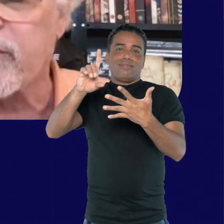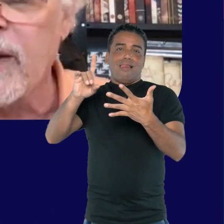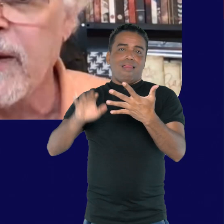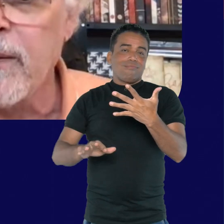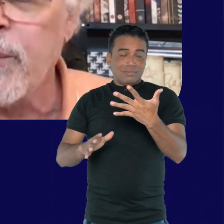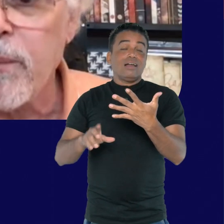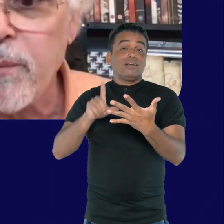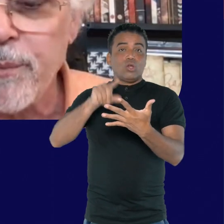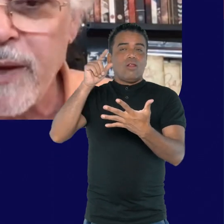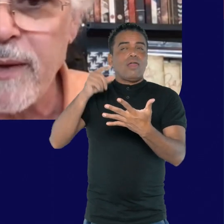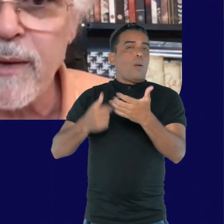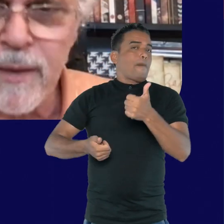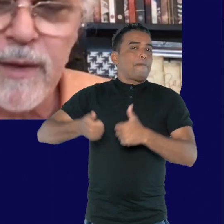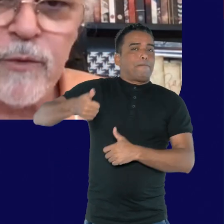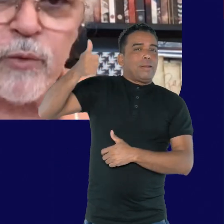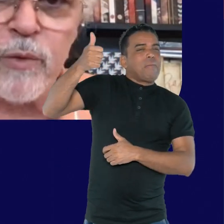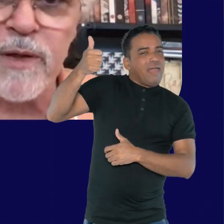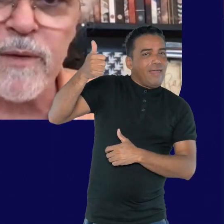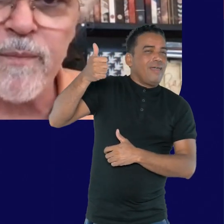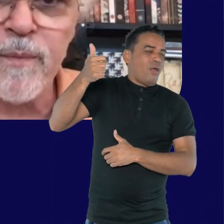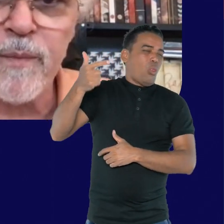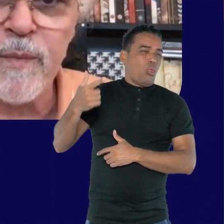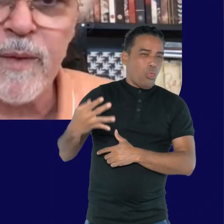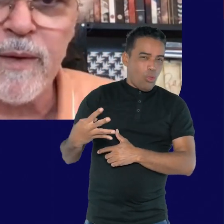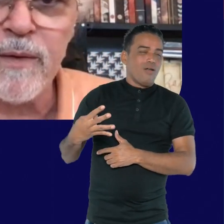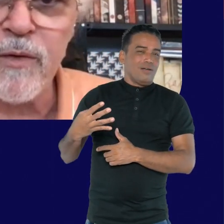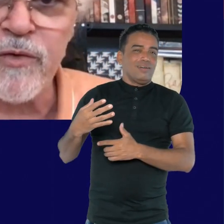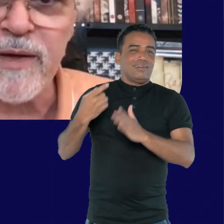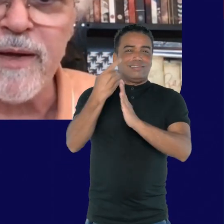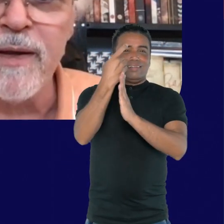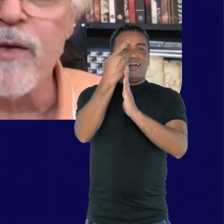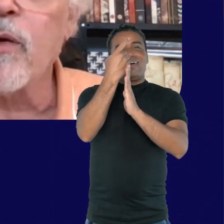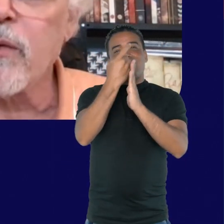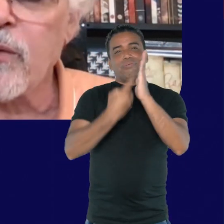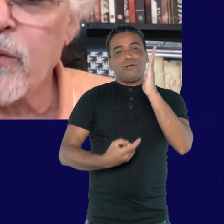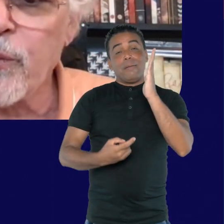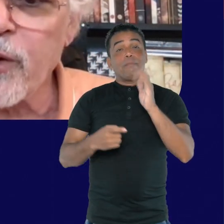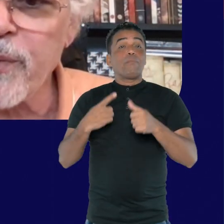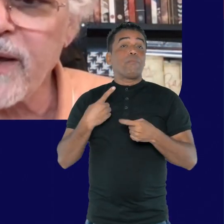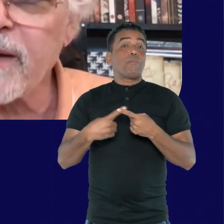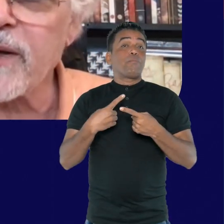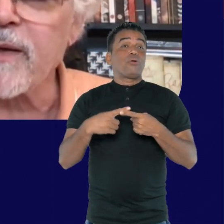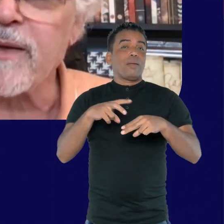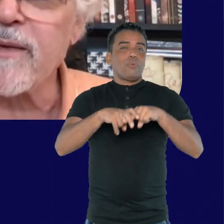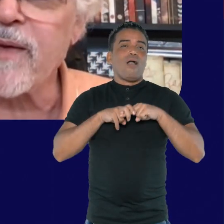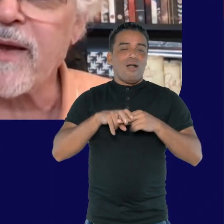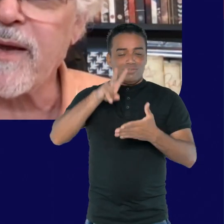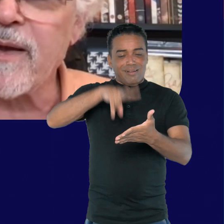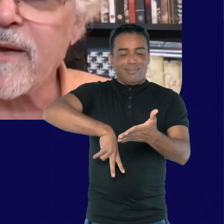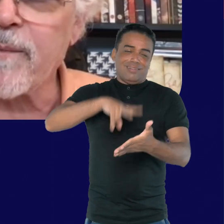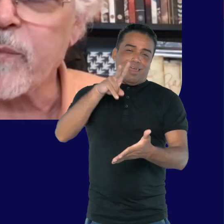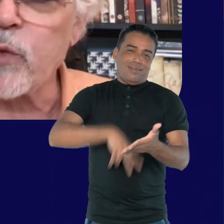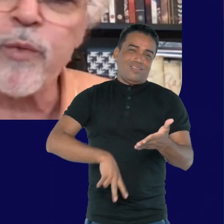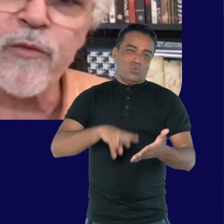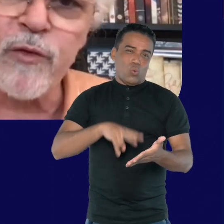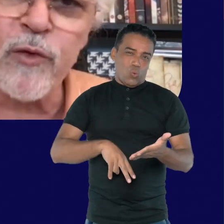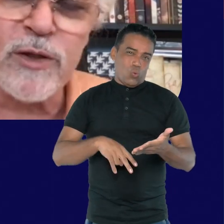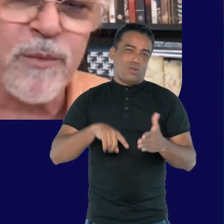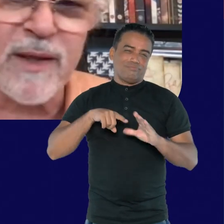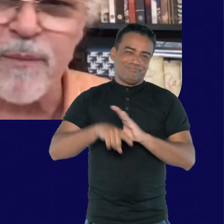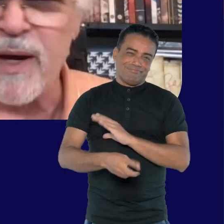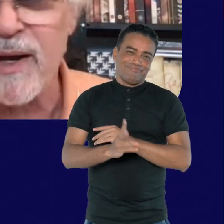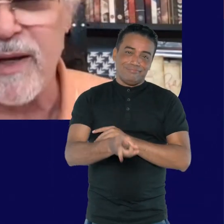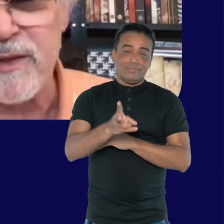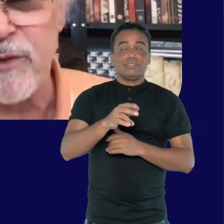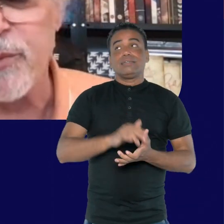colocados, pela leitura. Então, sim, O problema do professor